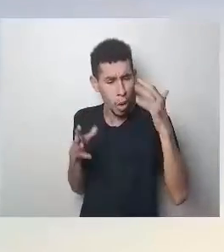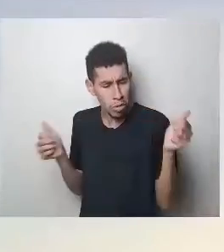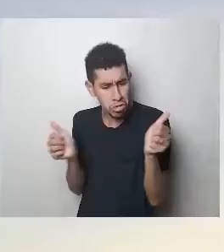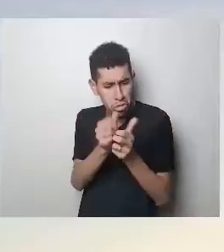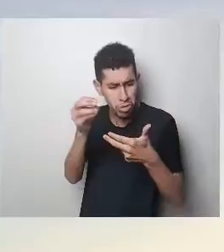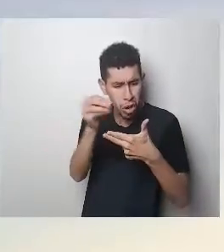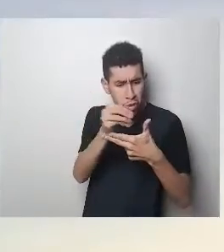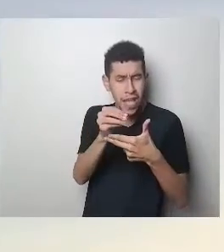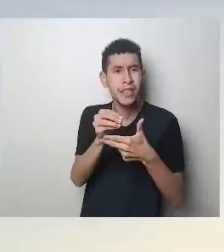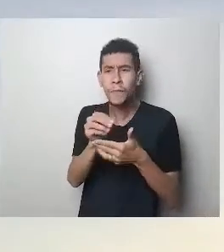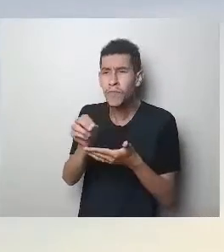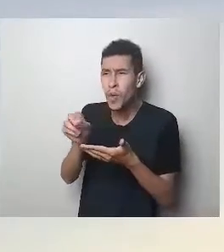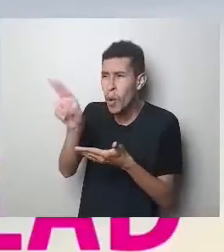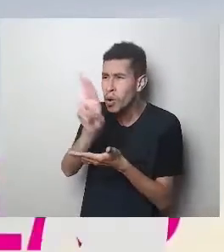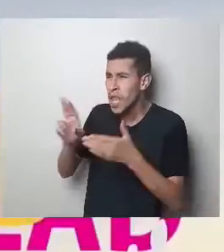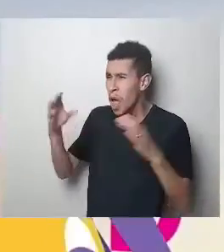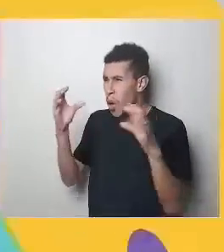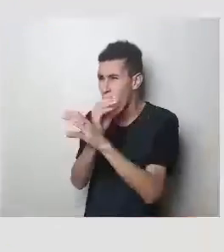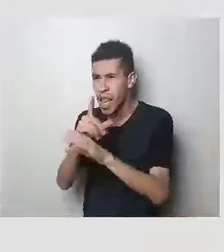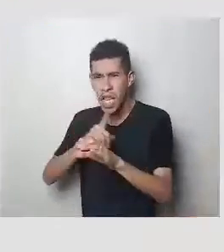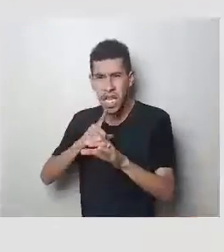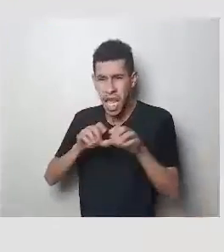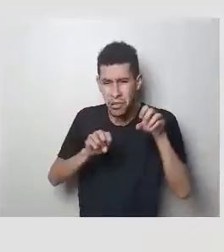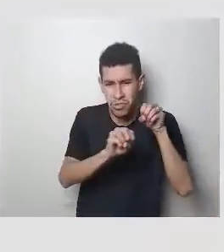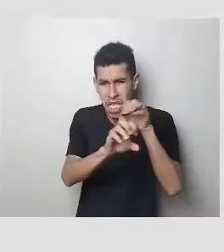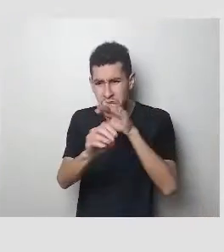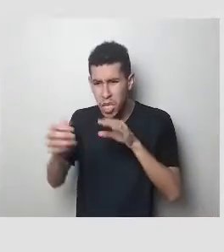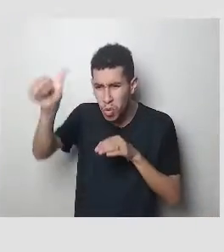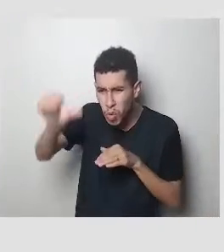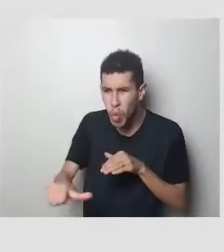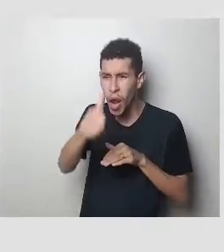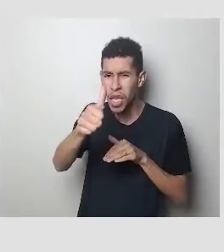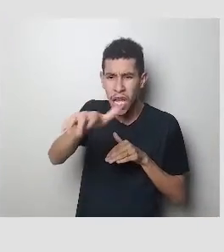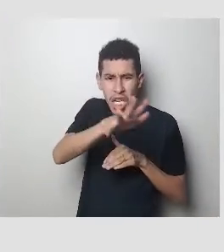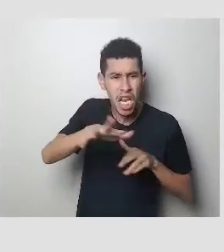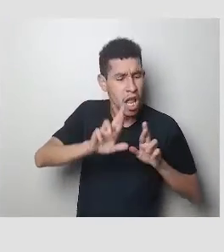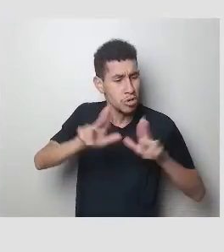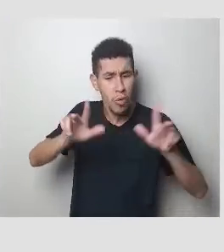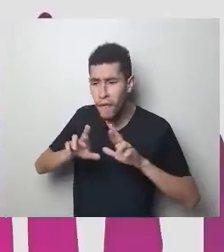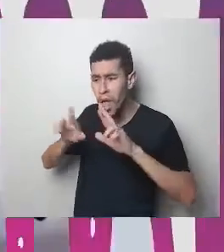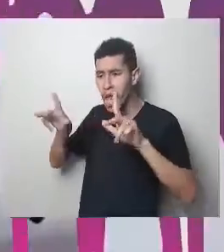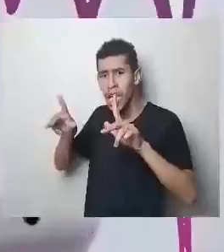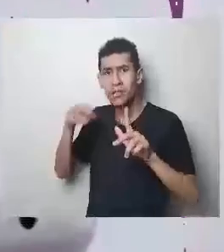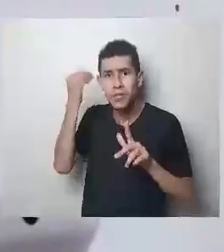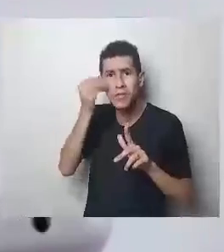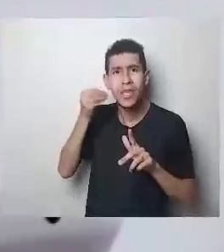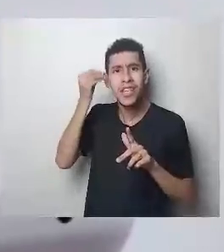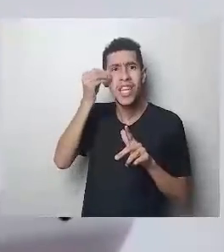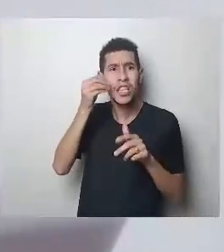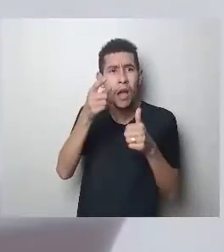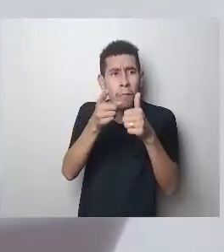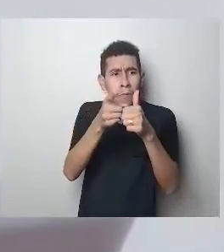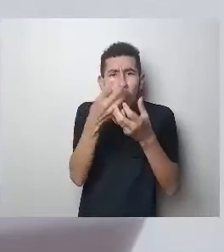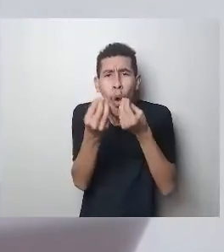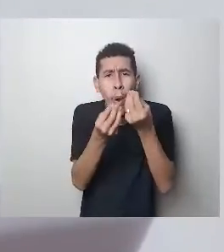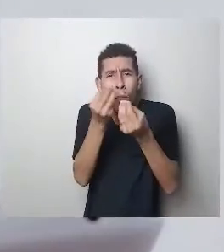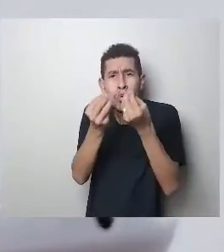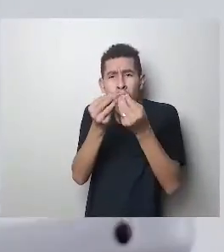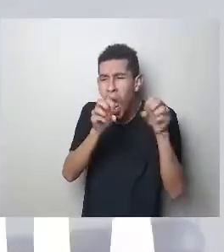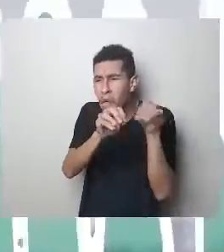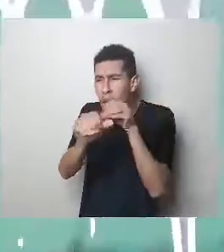uma universidade completa que oferece ensino de excelência em diferentes modalidades. Experimente primeiro como vai ser